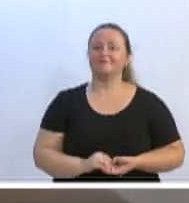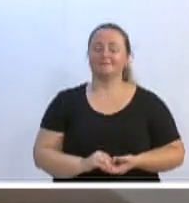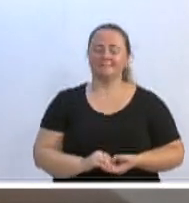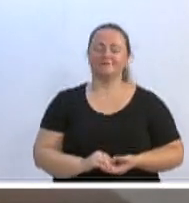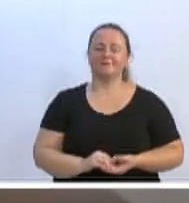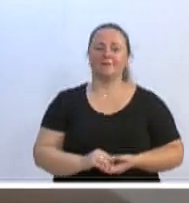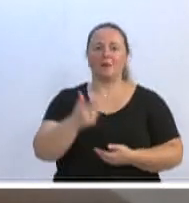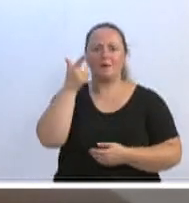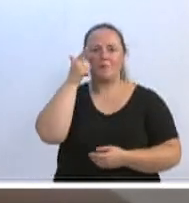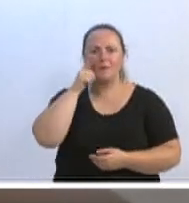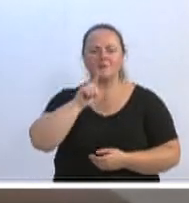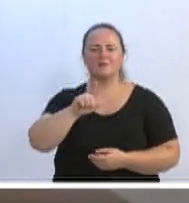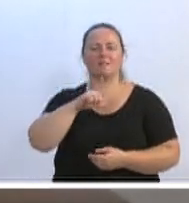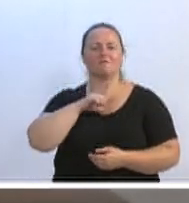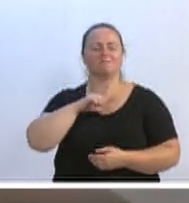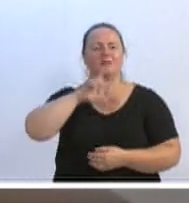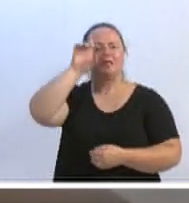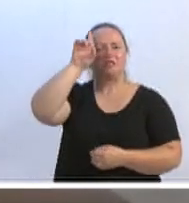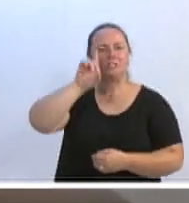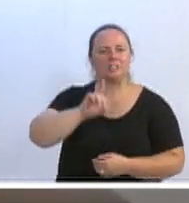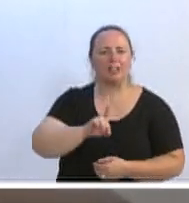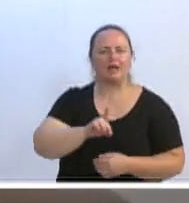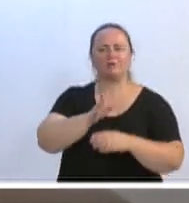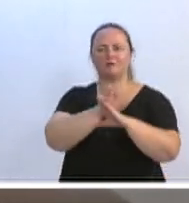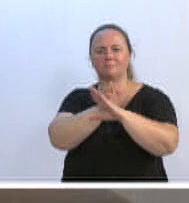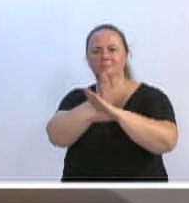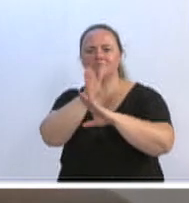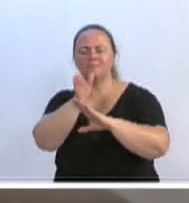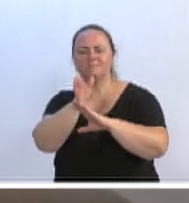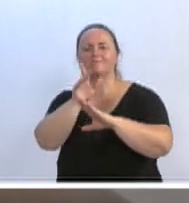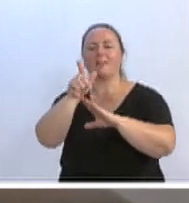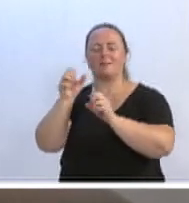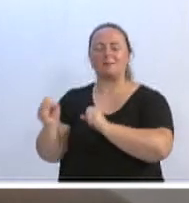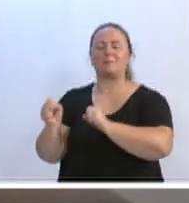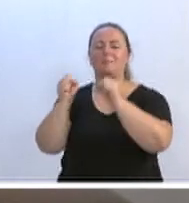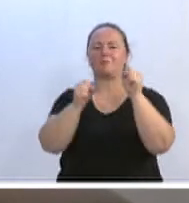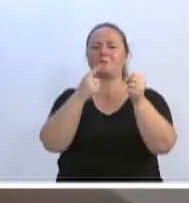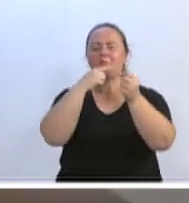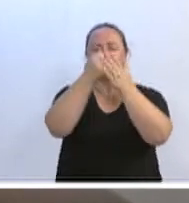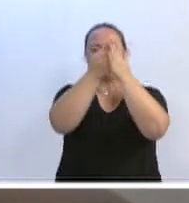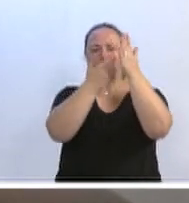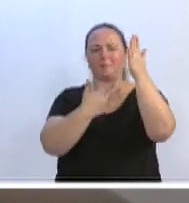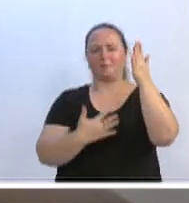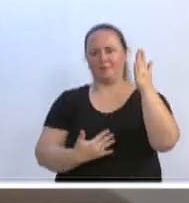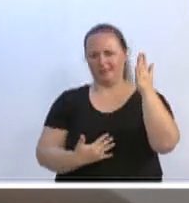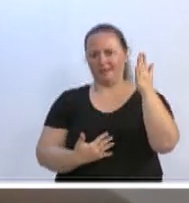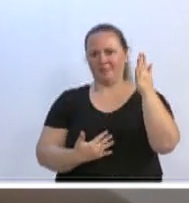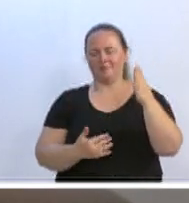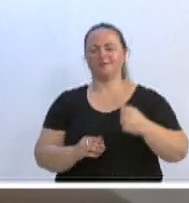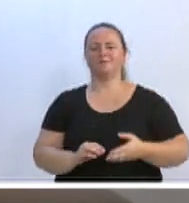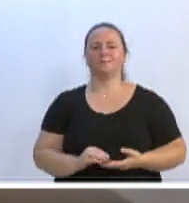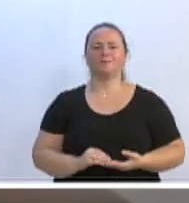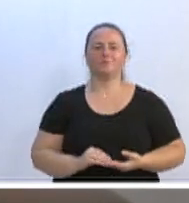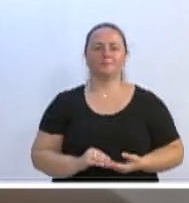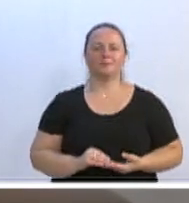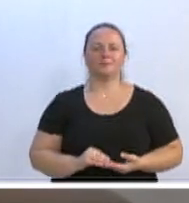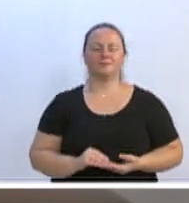nos dá acesso à presença de Deus é o poder deste sangue. No passado,